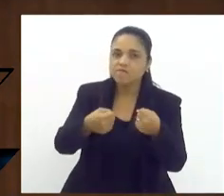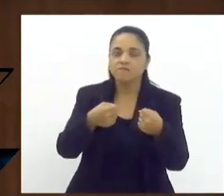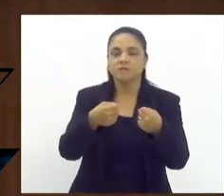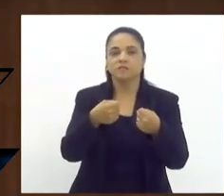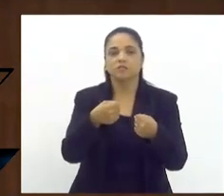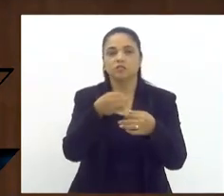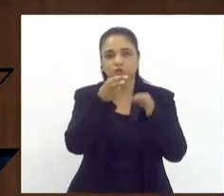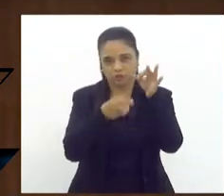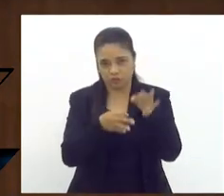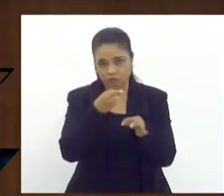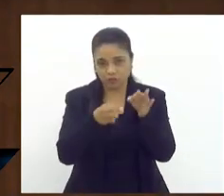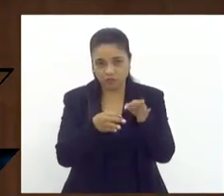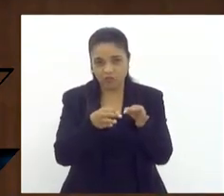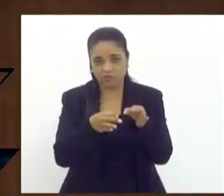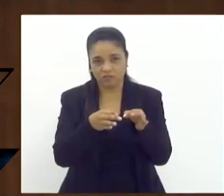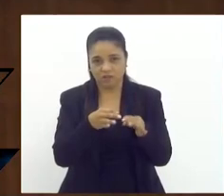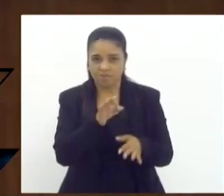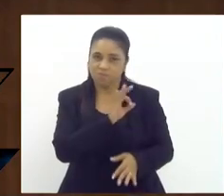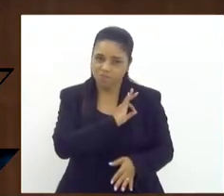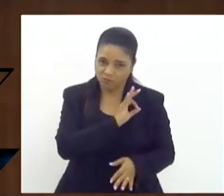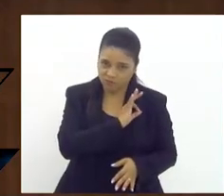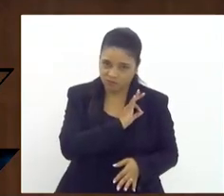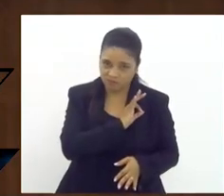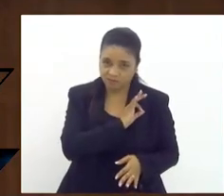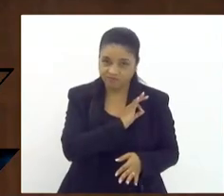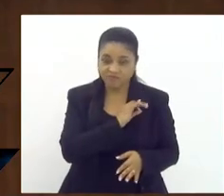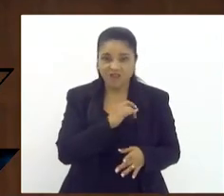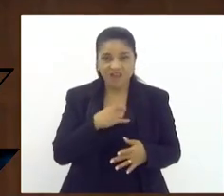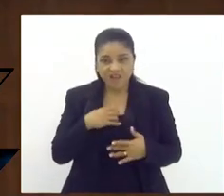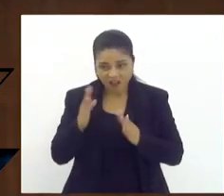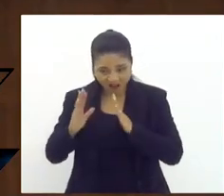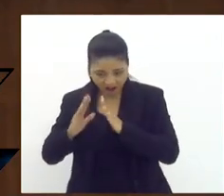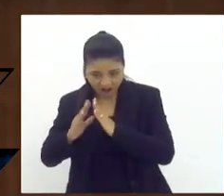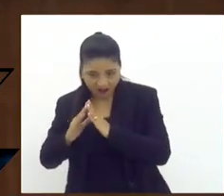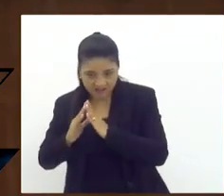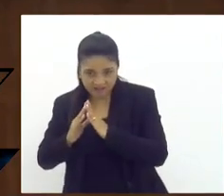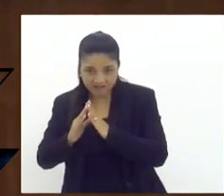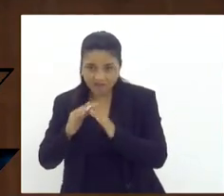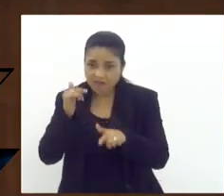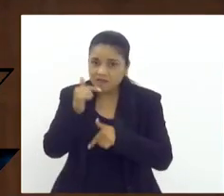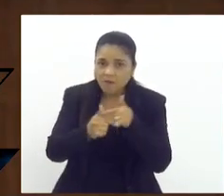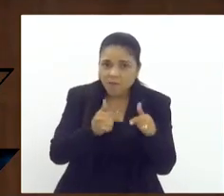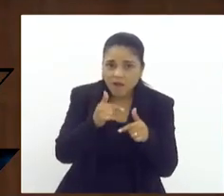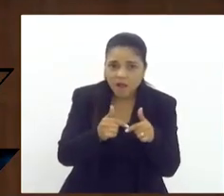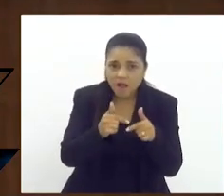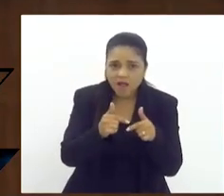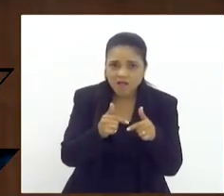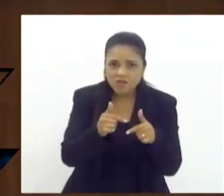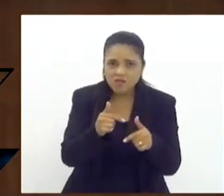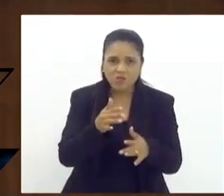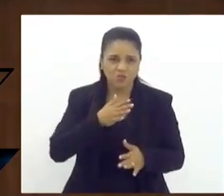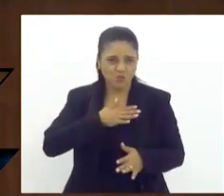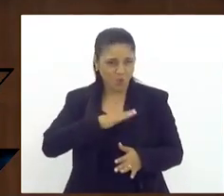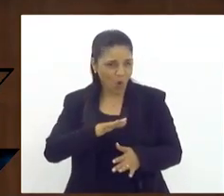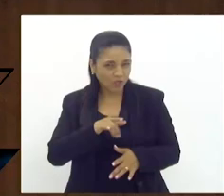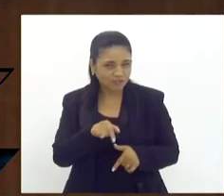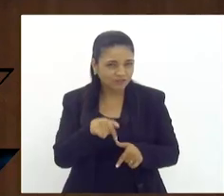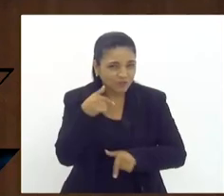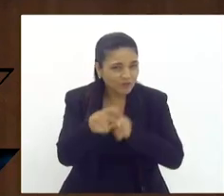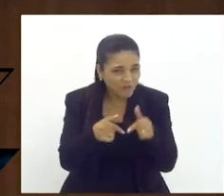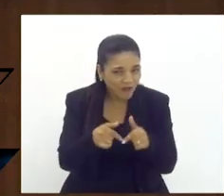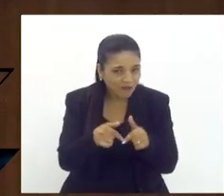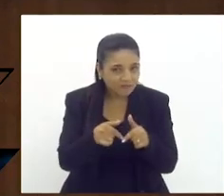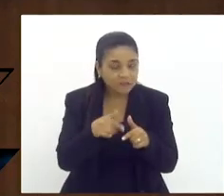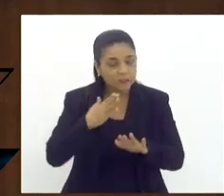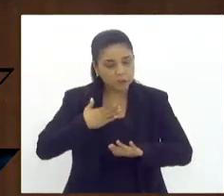porque ninguém sai de casa para riscar a vida se não amar aquilo que faz e eu falo isso que eu senti